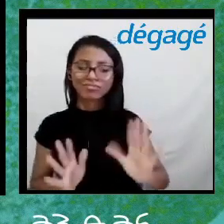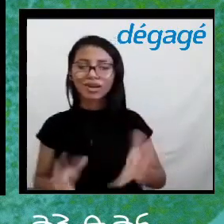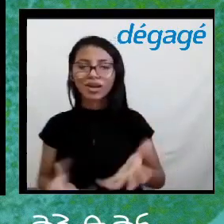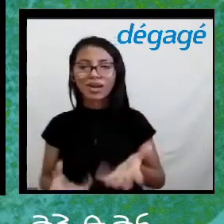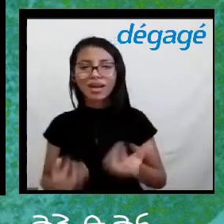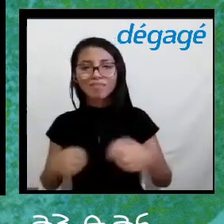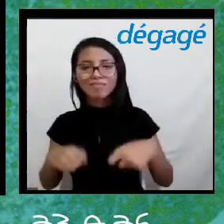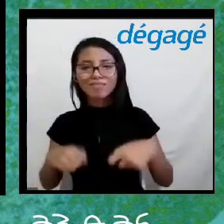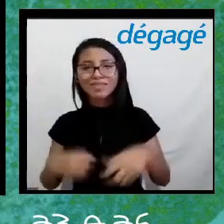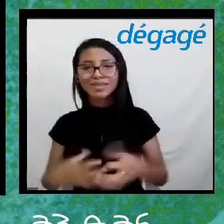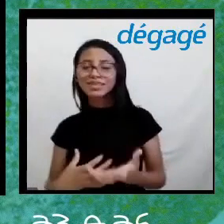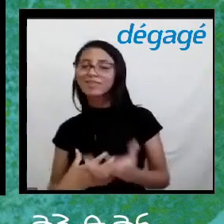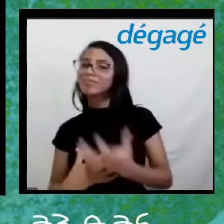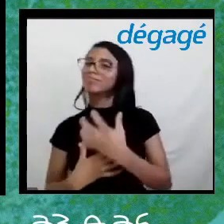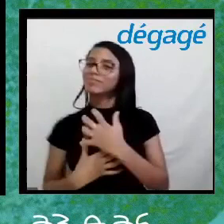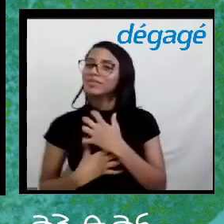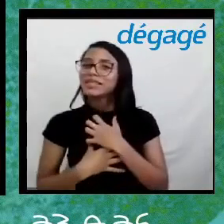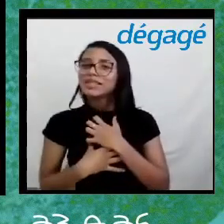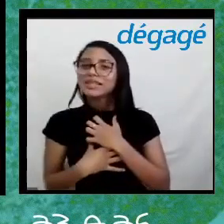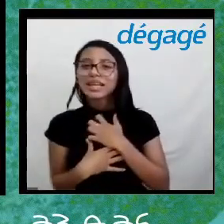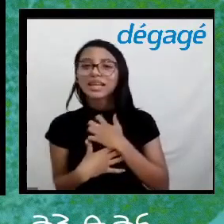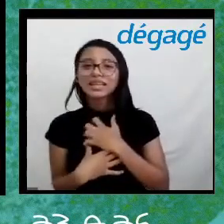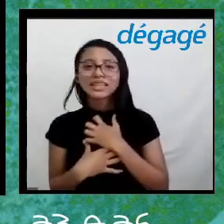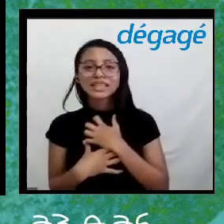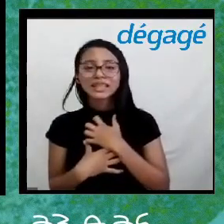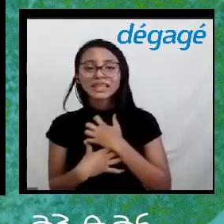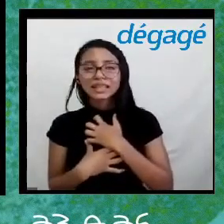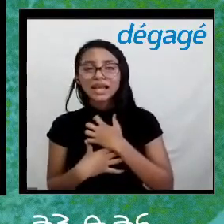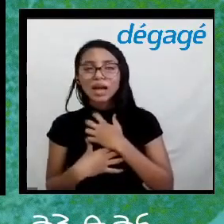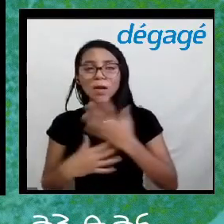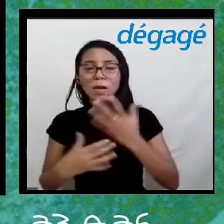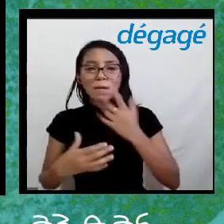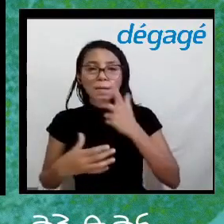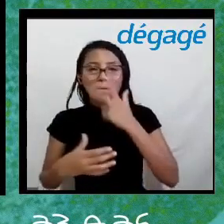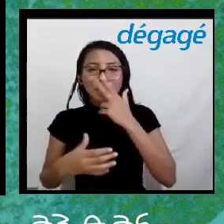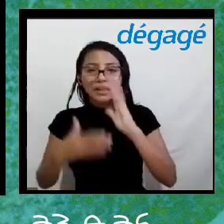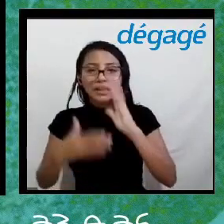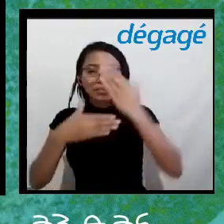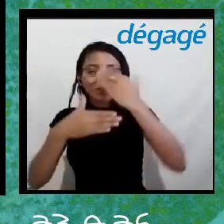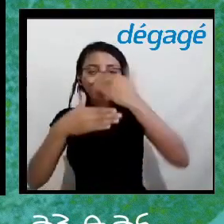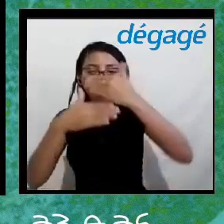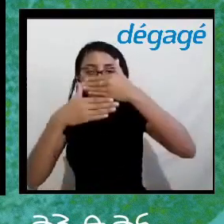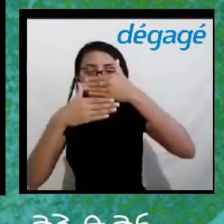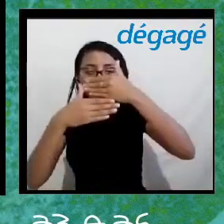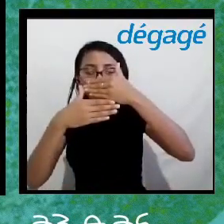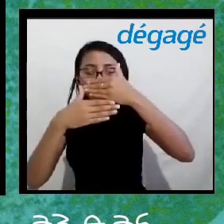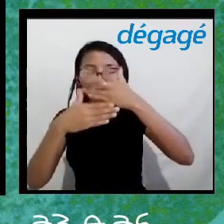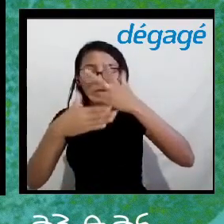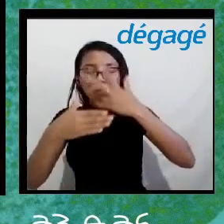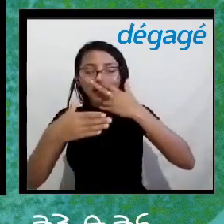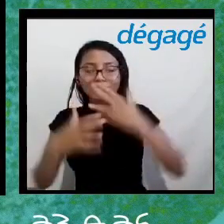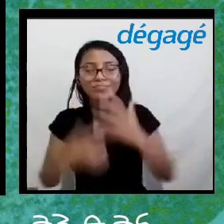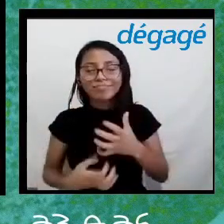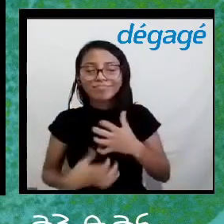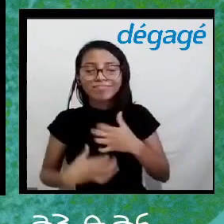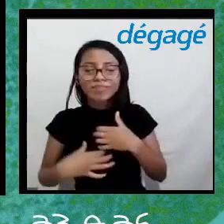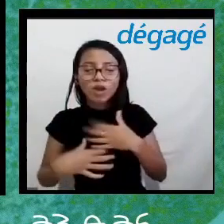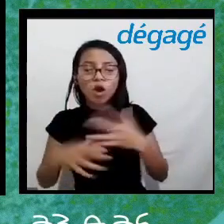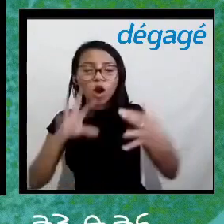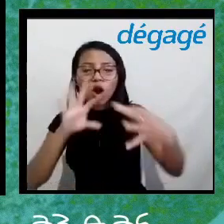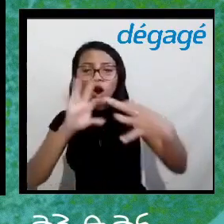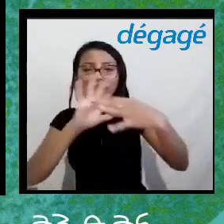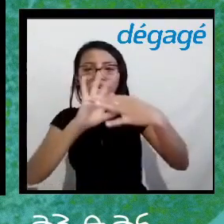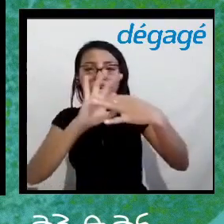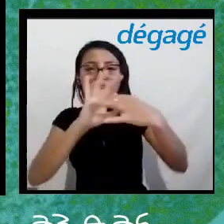gente fecha os olhos, pronto, ali vira o nosso mundo não verbal de comunicação a todo o vapor. Eu gosto de usar